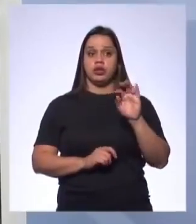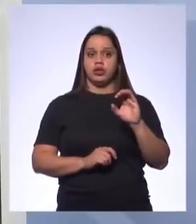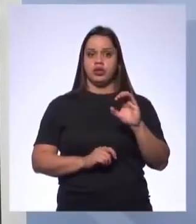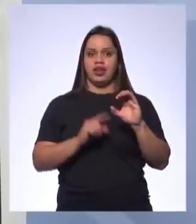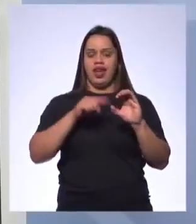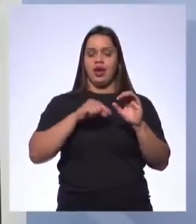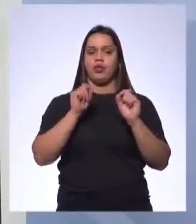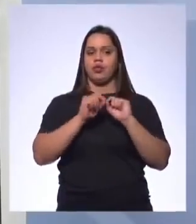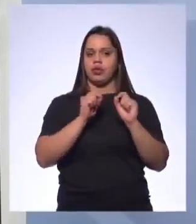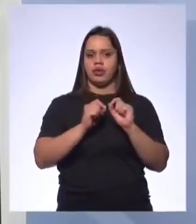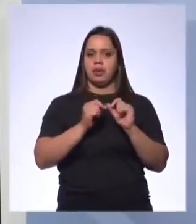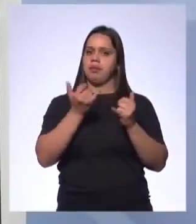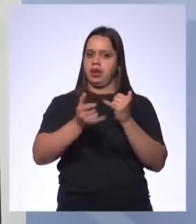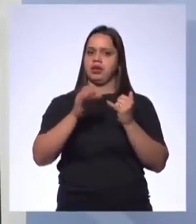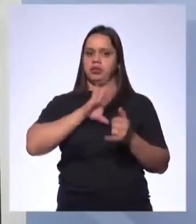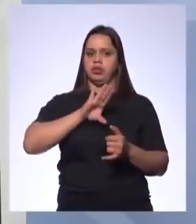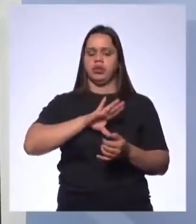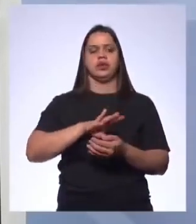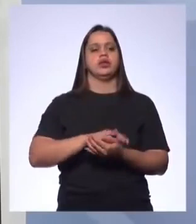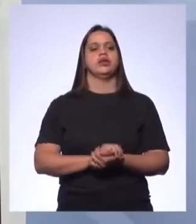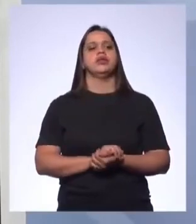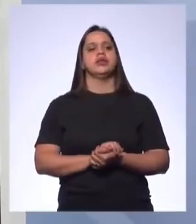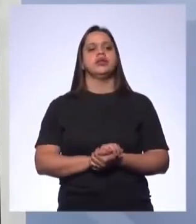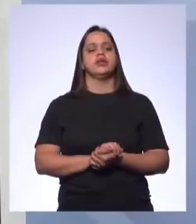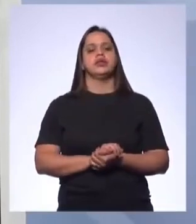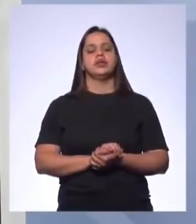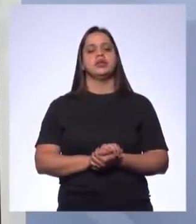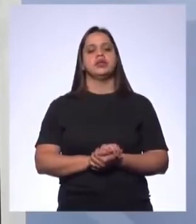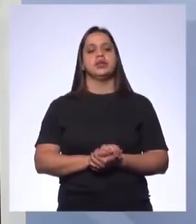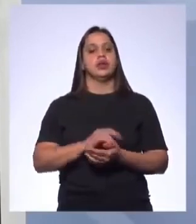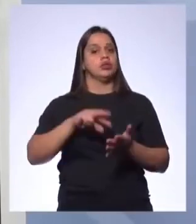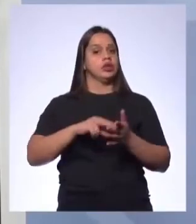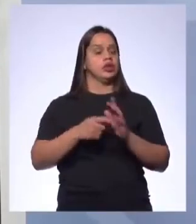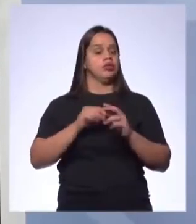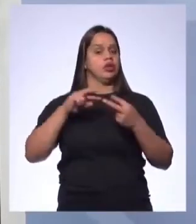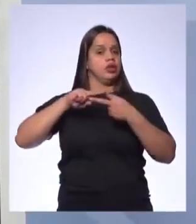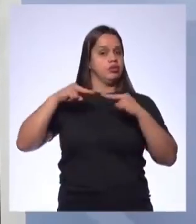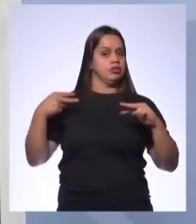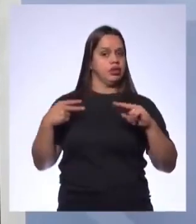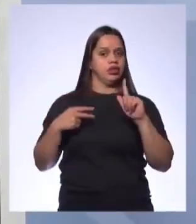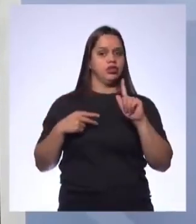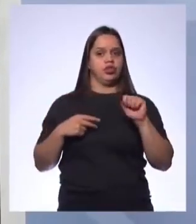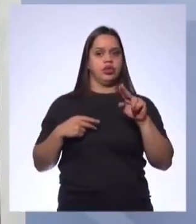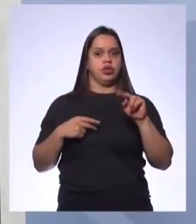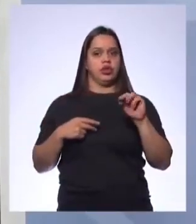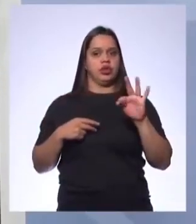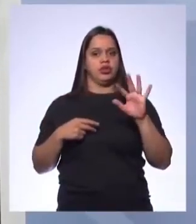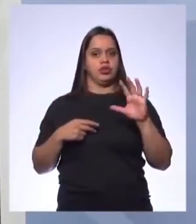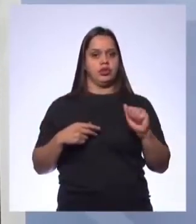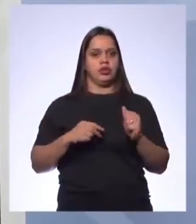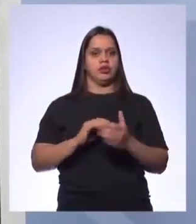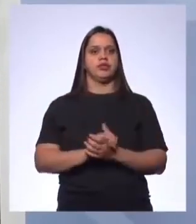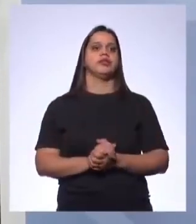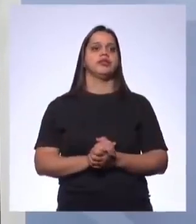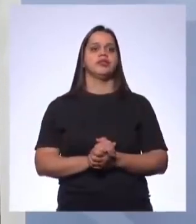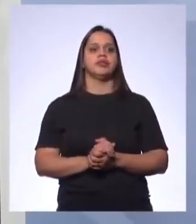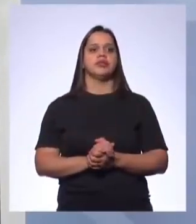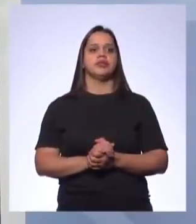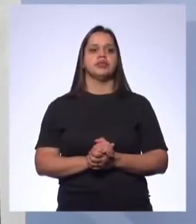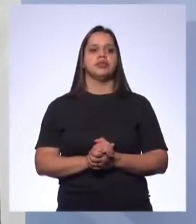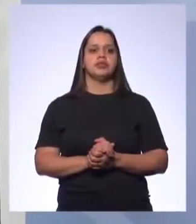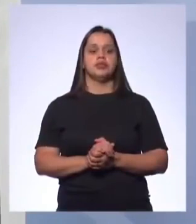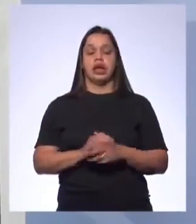lembro mais porque eu faltei na aula. Então, generic é genética. A minha genética, isso aqui eu não sei.